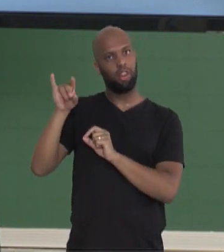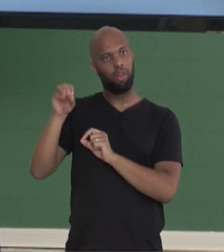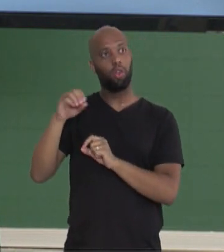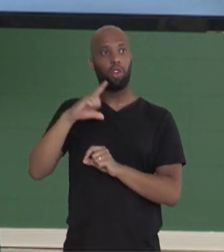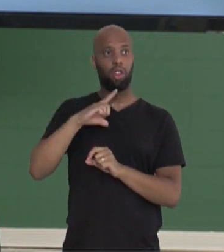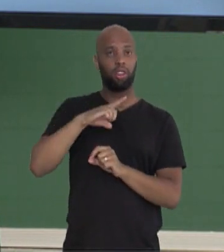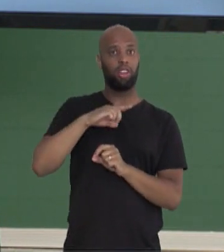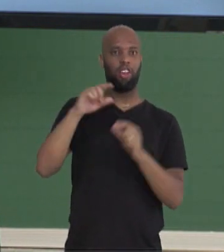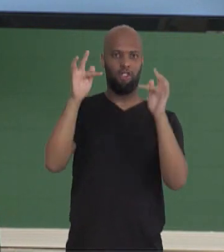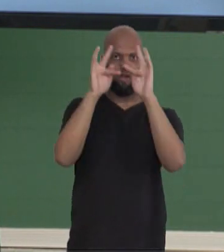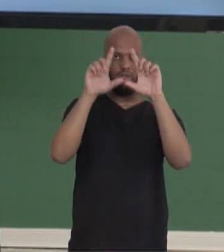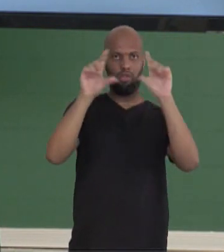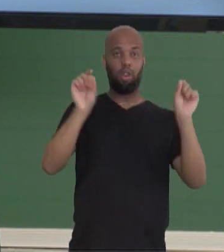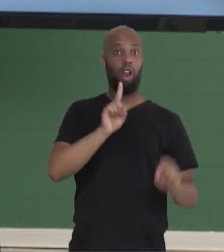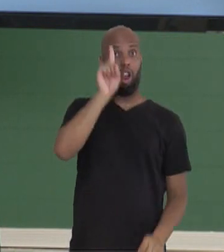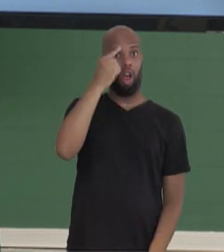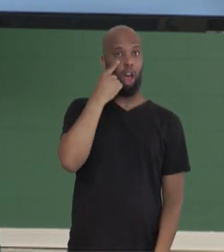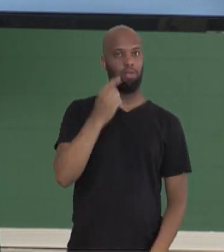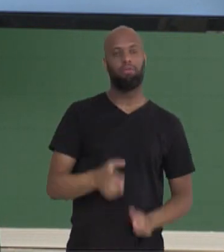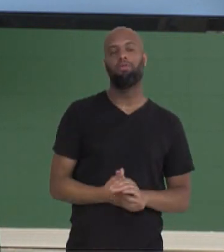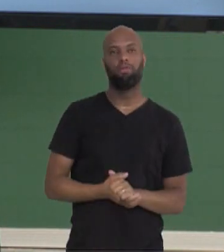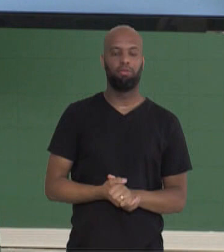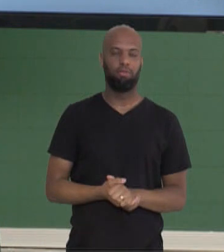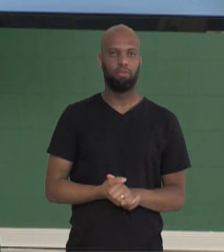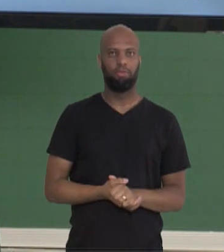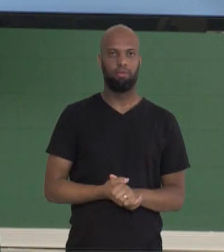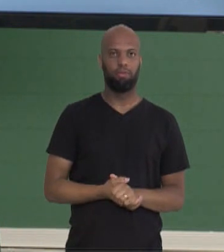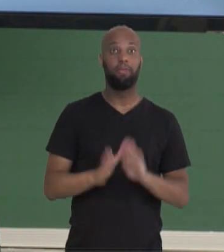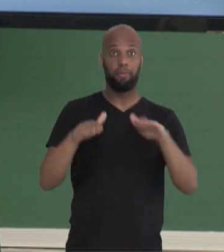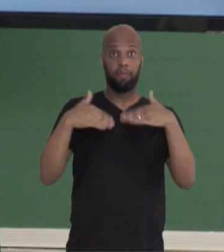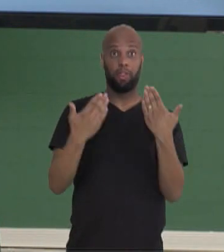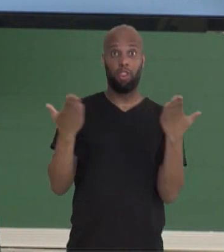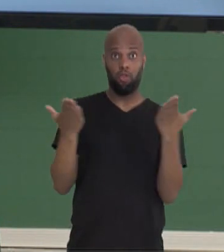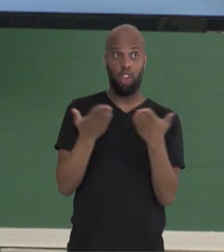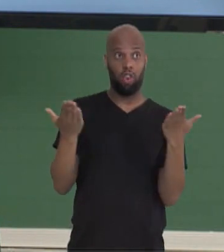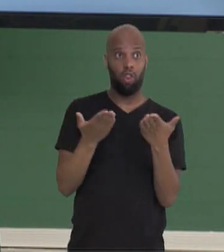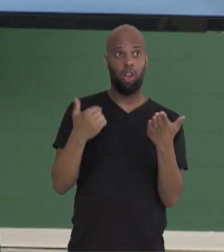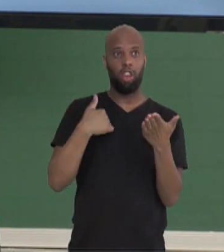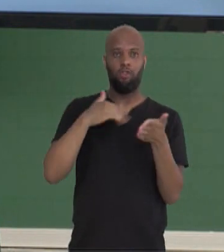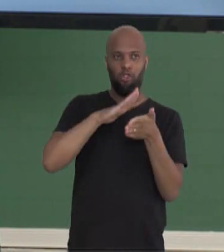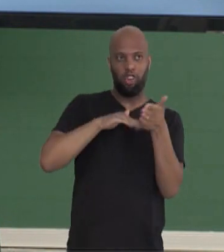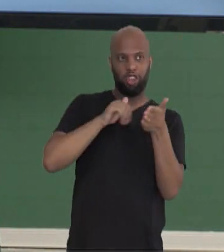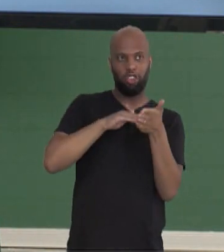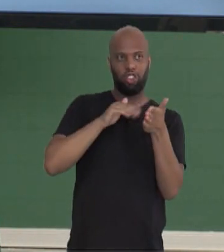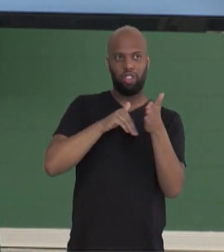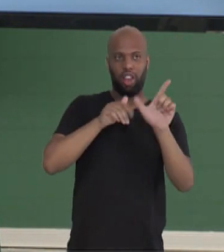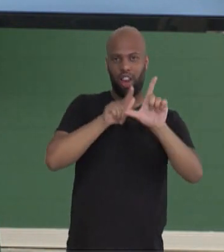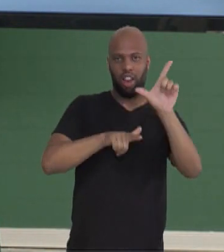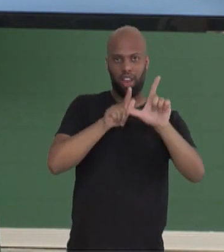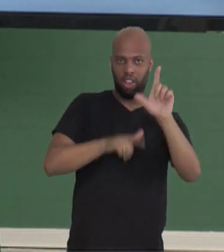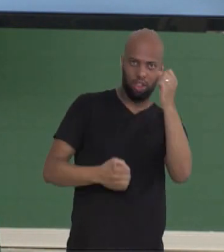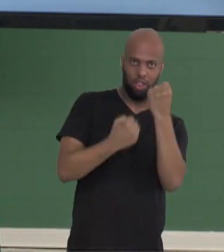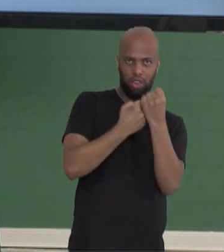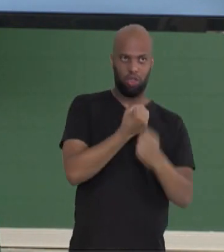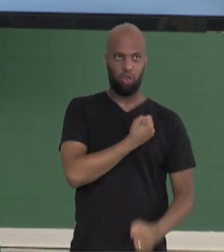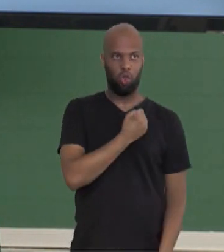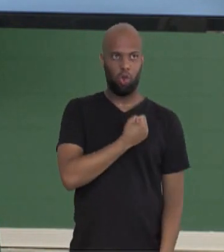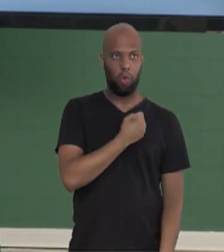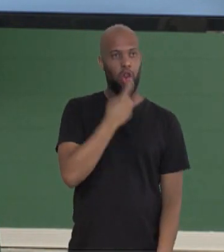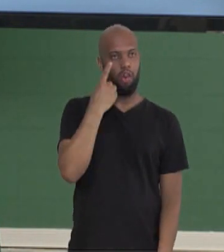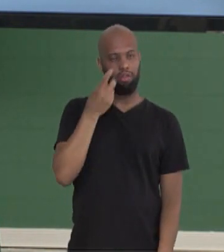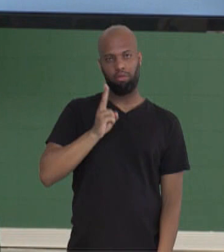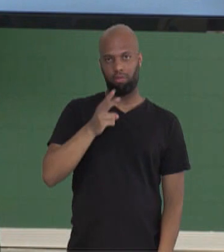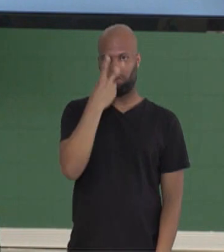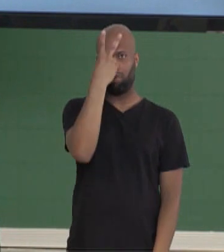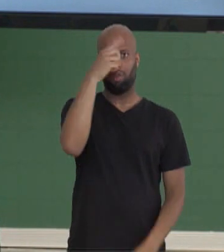2π sobre o módulo do valor do M, tá? Então, substituindo os valores, vai ficar que o período vai ser igual